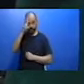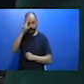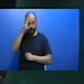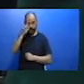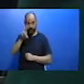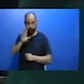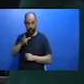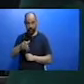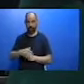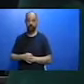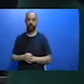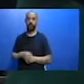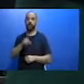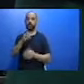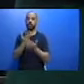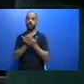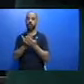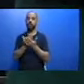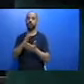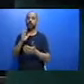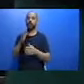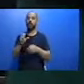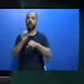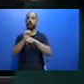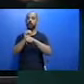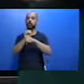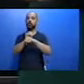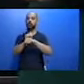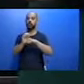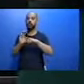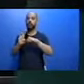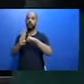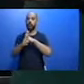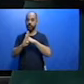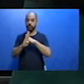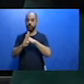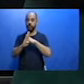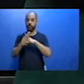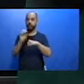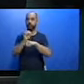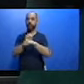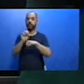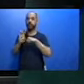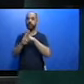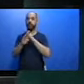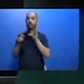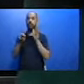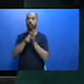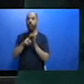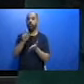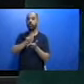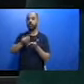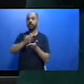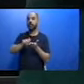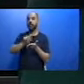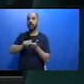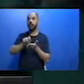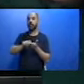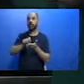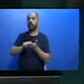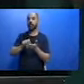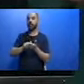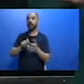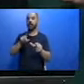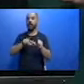substantivos substantivo próprio que se escreve com a letra maiúscula no início são os